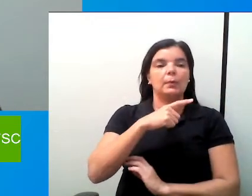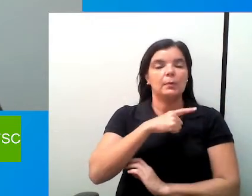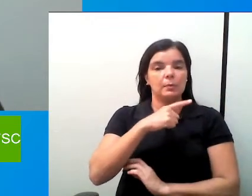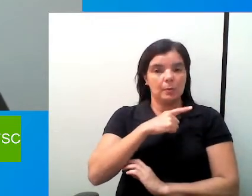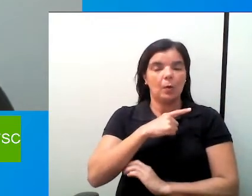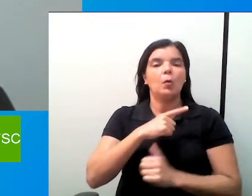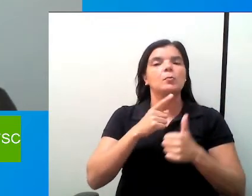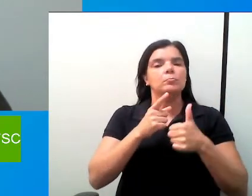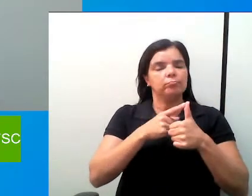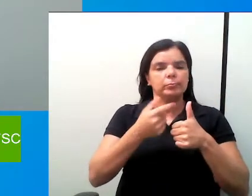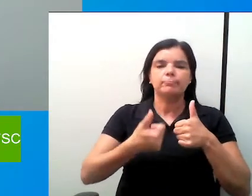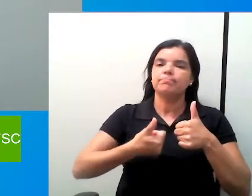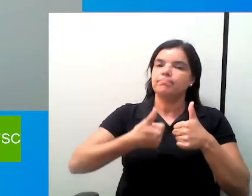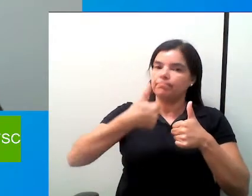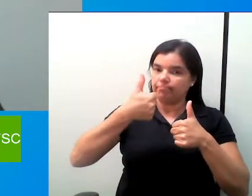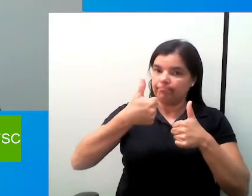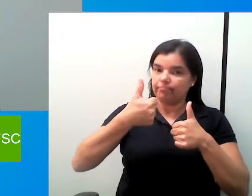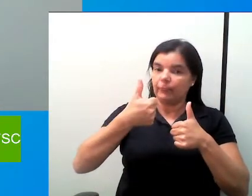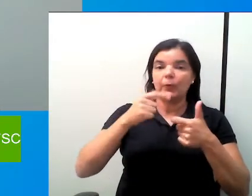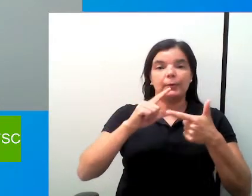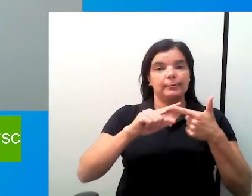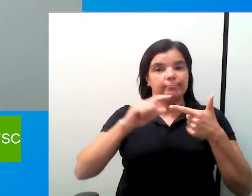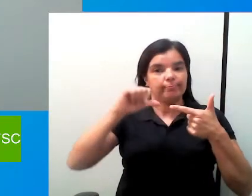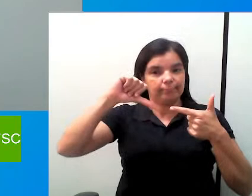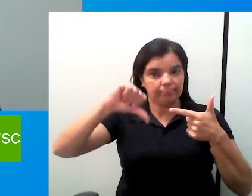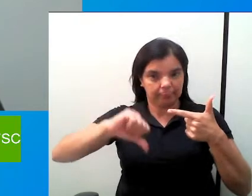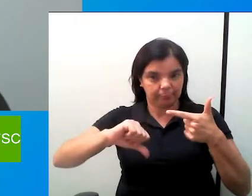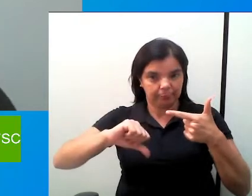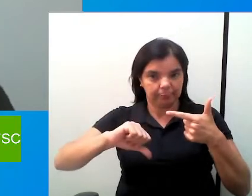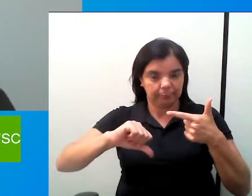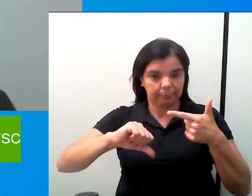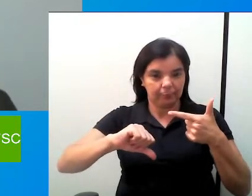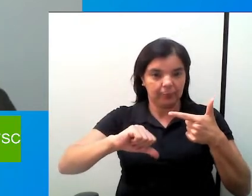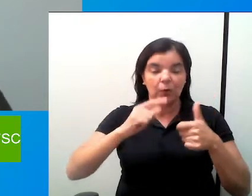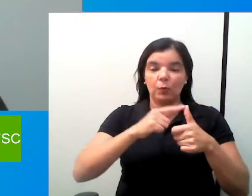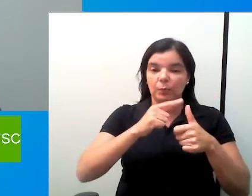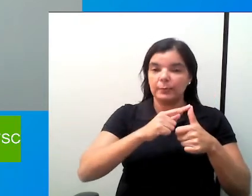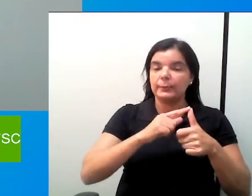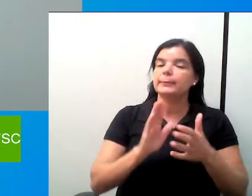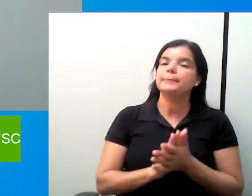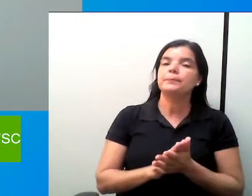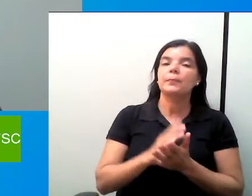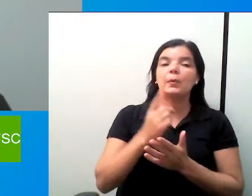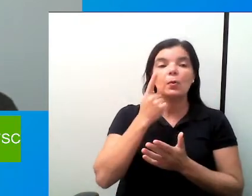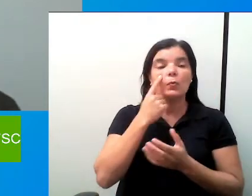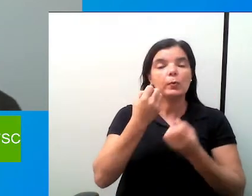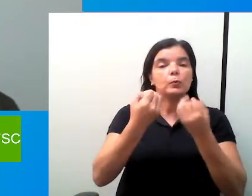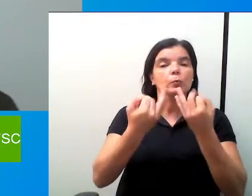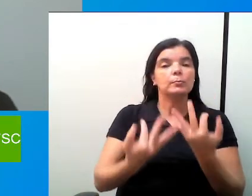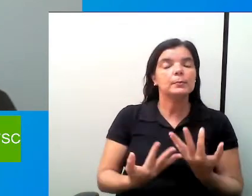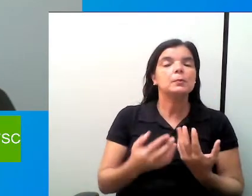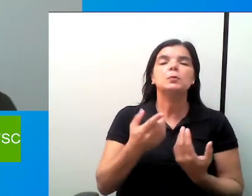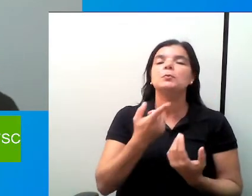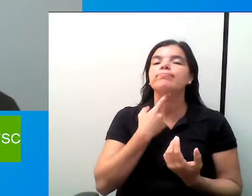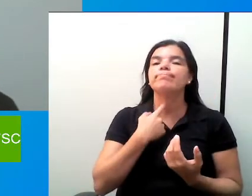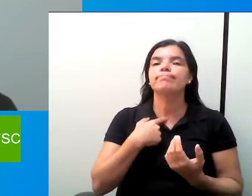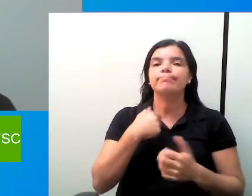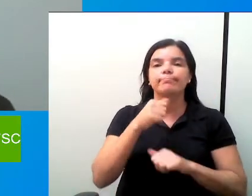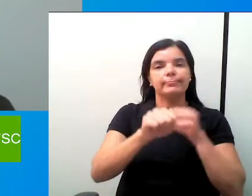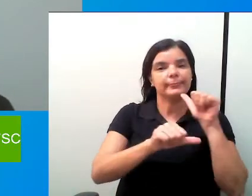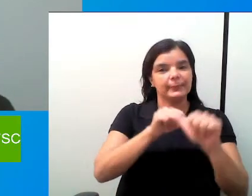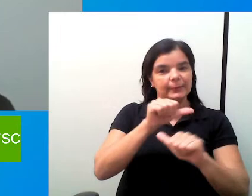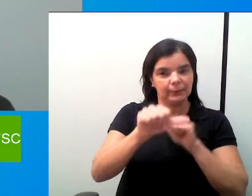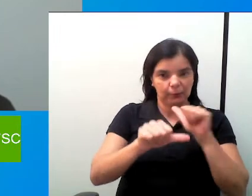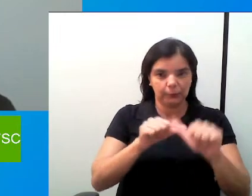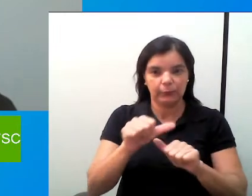positivos, pontos negativos. Primeiro eu vou explicar como acontece, vou dizer o que, que deu certo e o que, que a gente gostaria de mudar aqui na nossa próxima